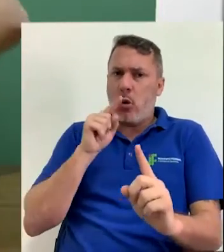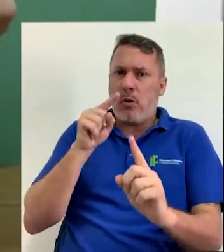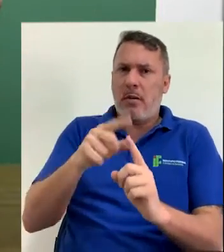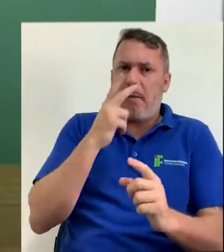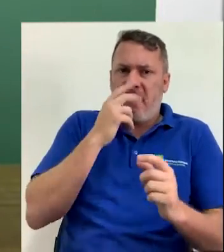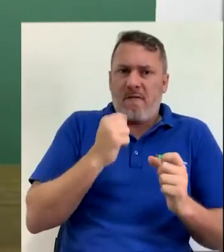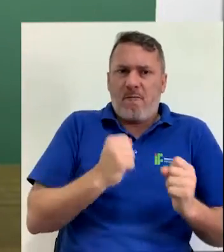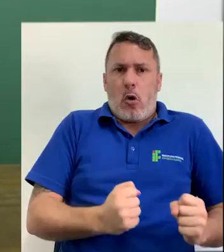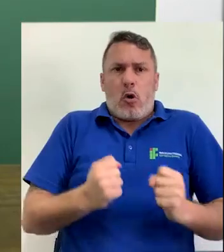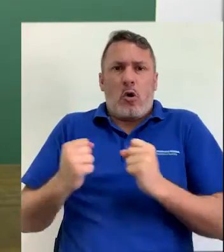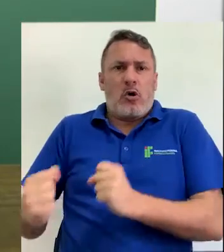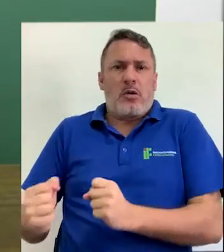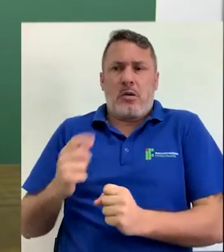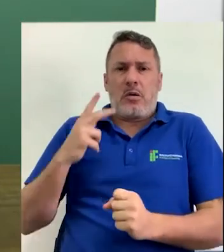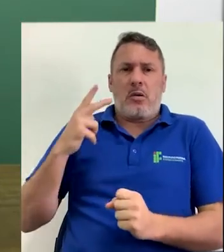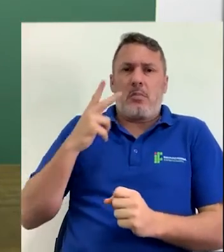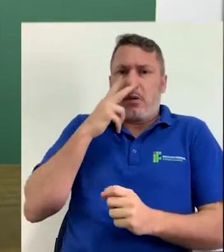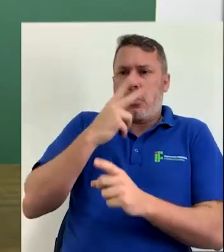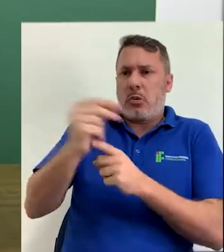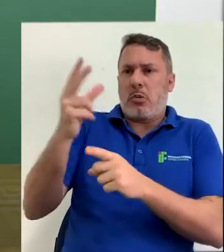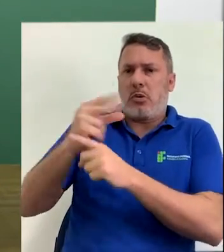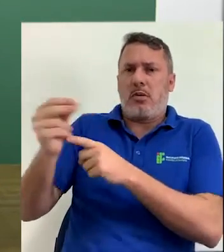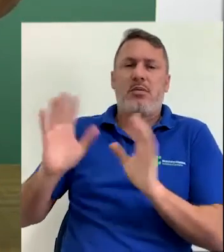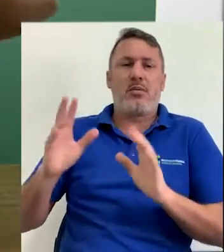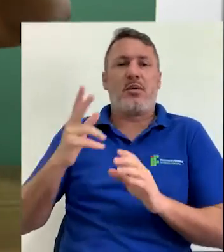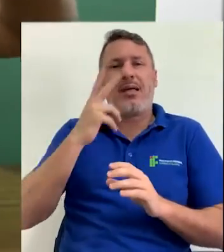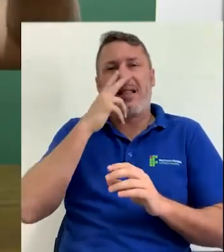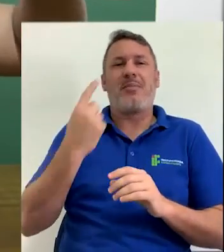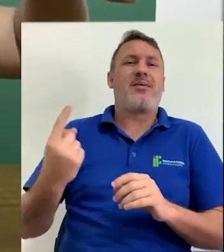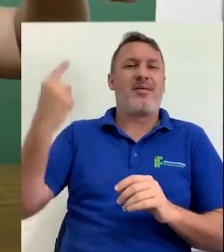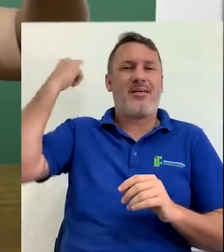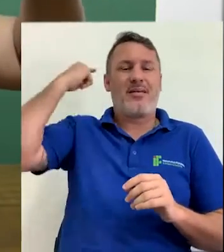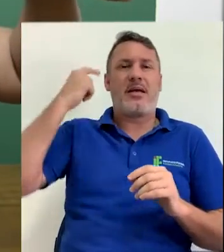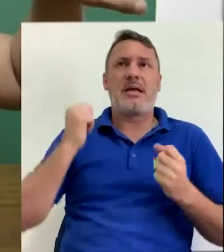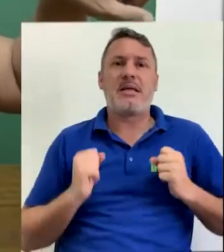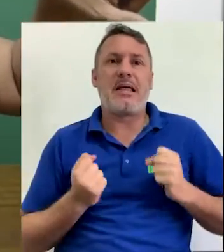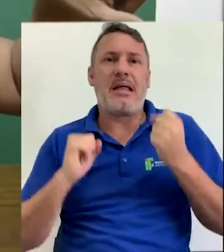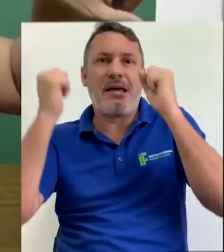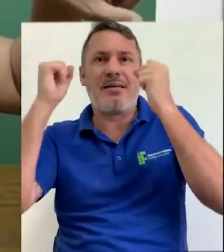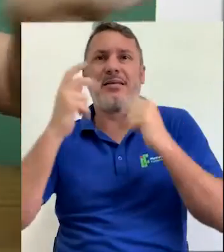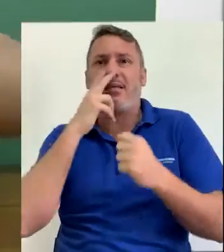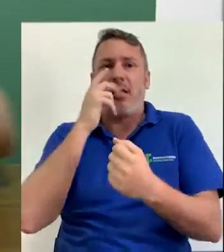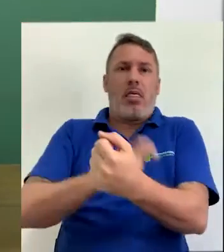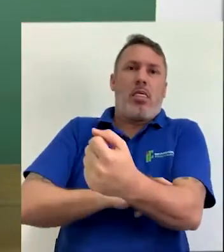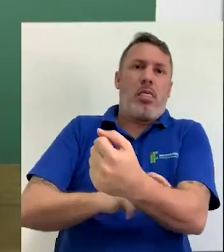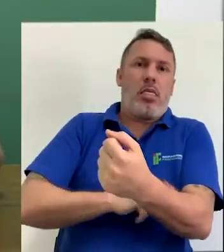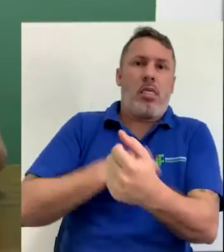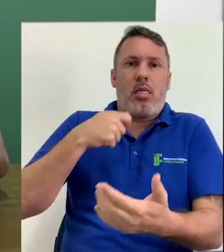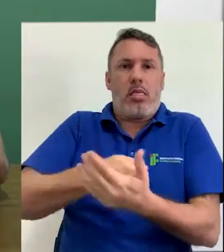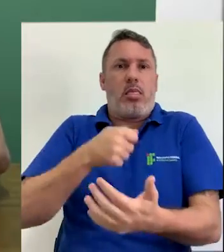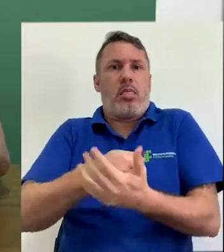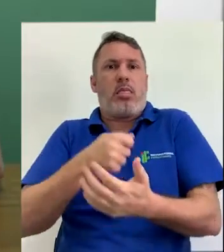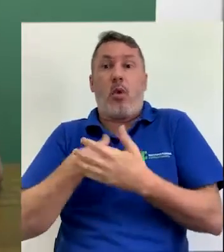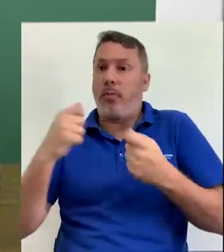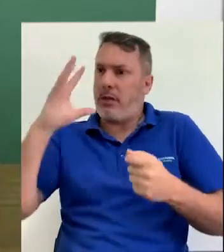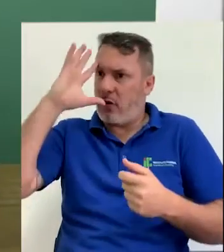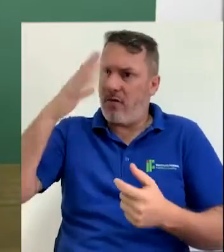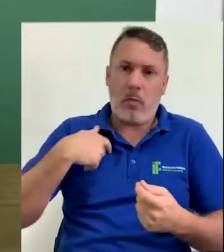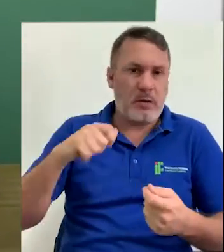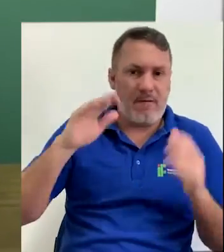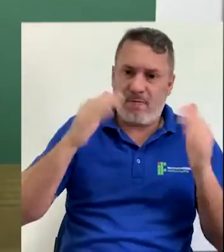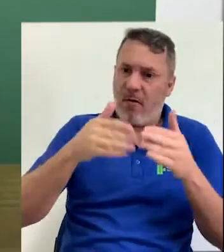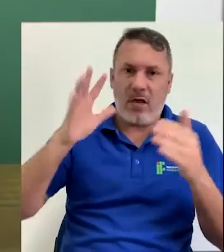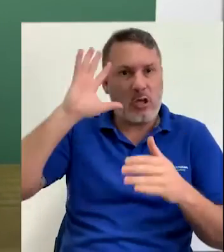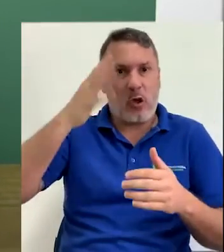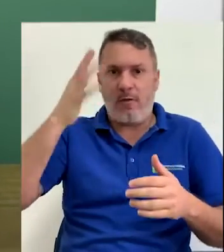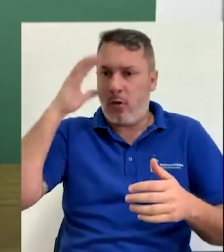esforço voltando àquela fala do estresse, da ansiedade, de autocobrança. Eu tenho que resolver isso aqui. Enquanto eu